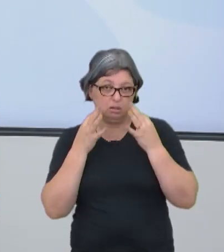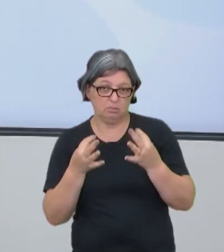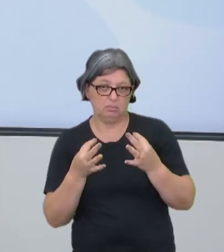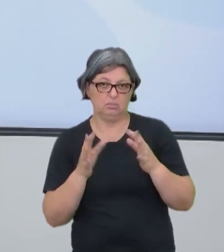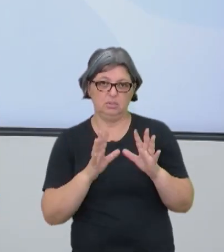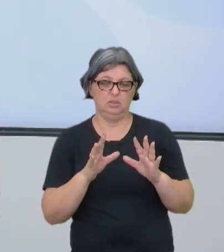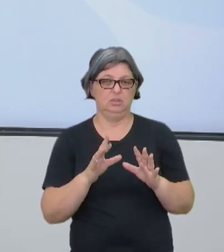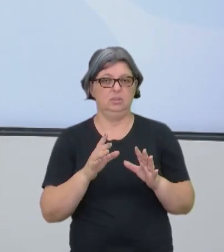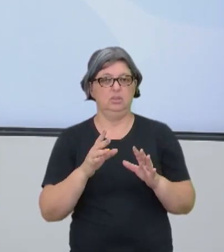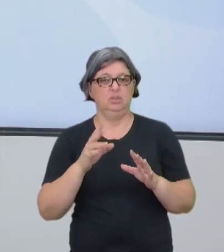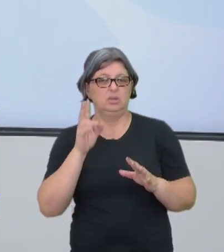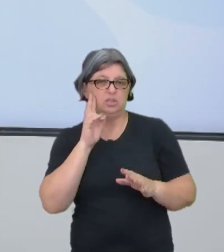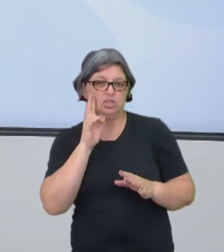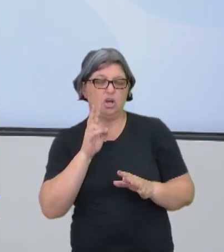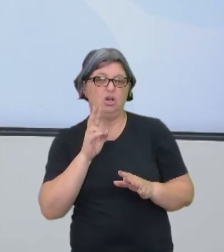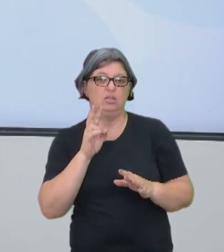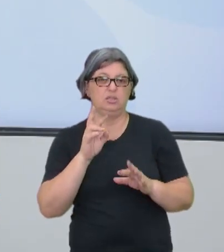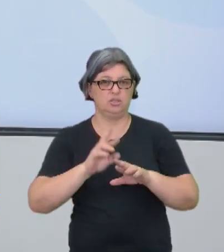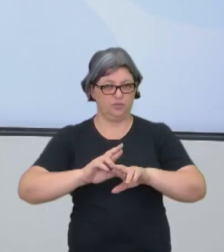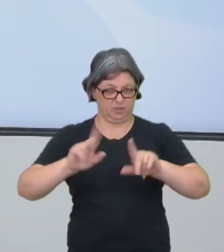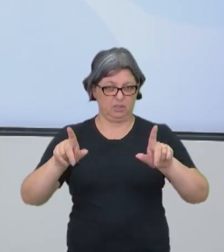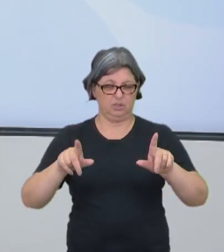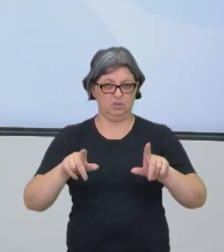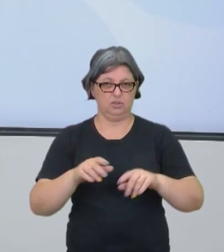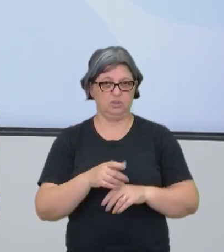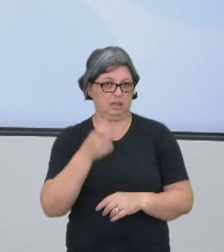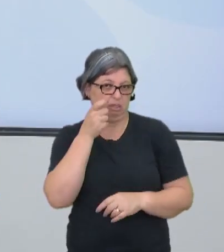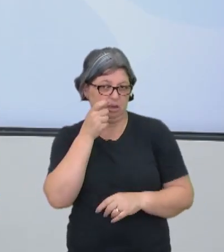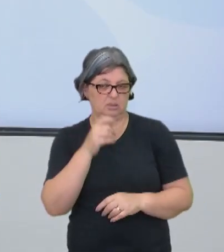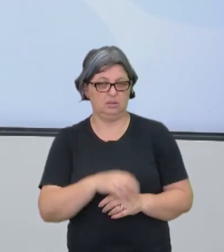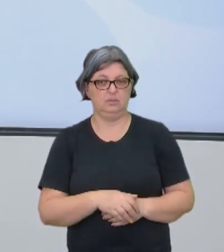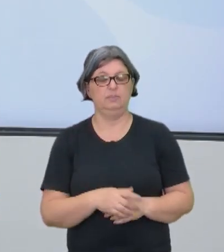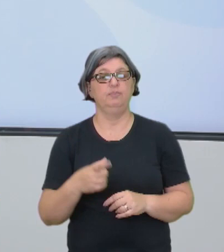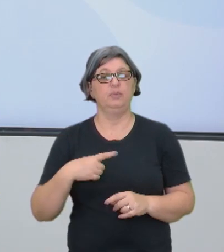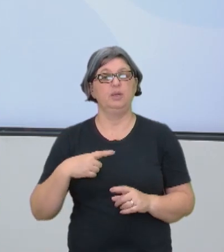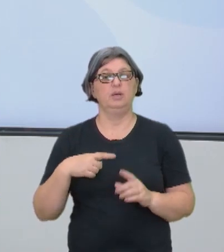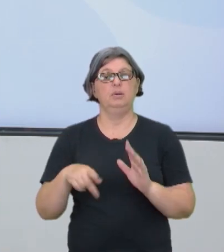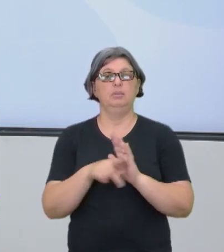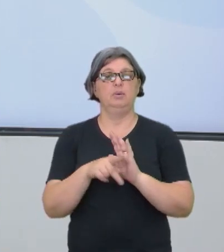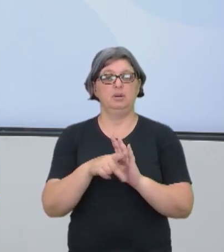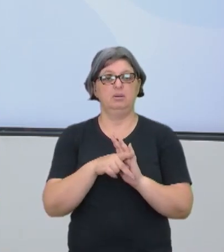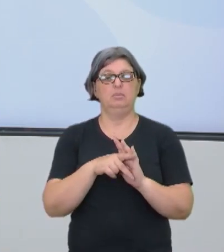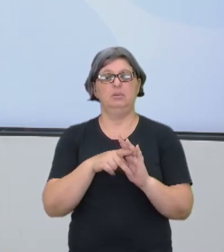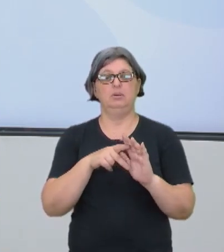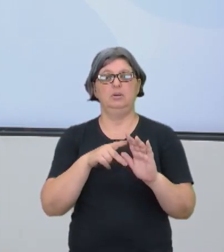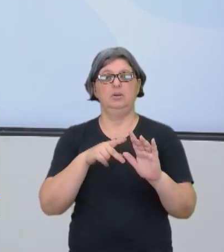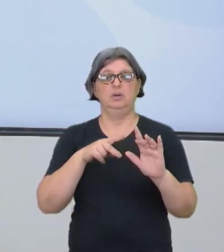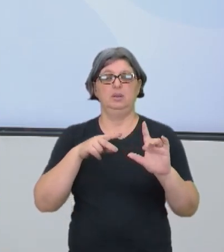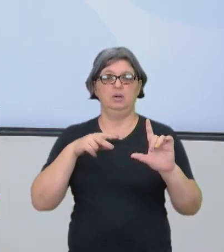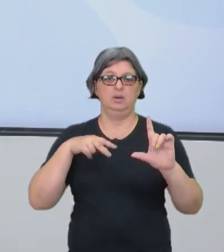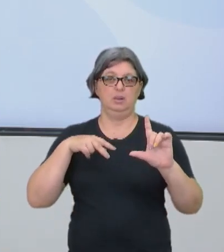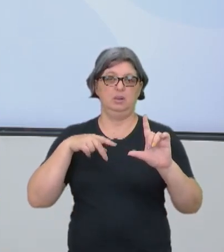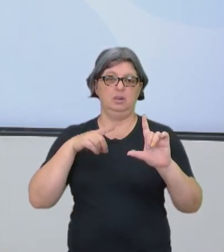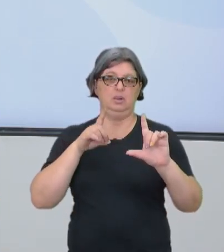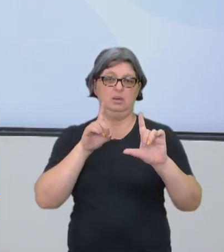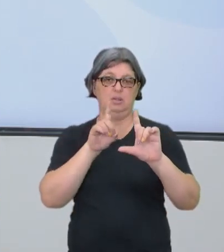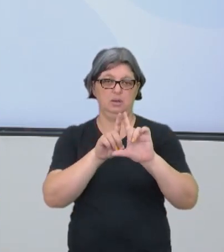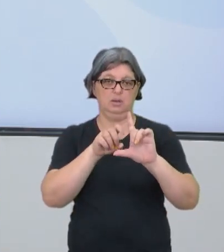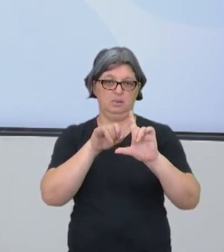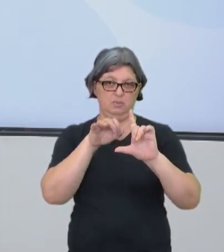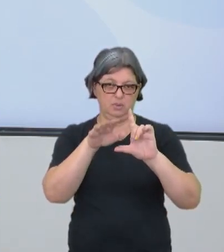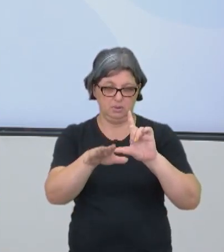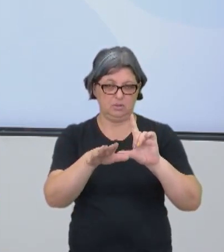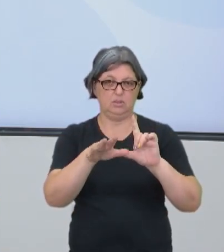uma história diferente, uma história que chama a atenção. Falamos sobre os influenciadores, os influencers, falamos sobre ODSs,